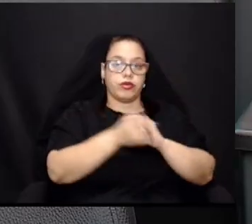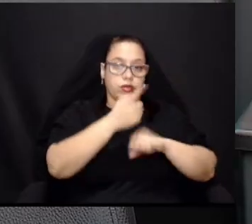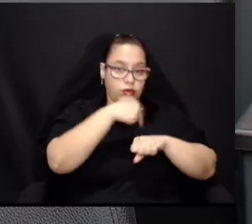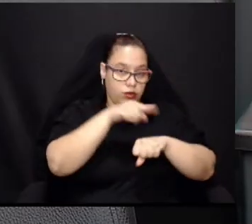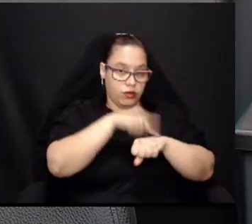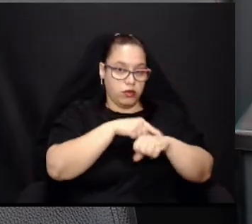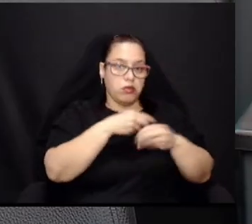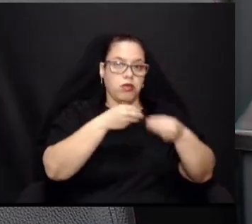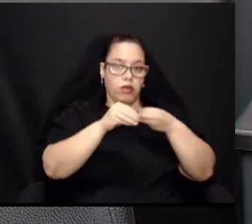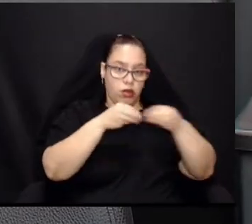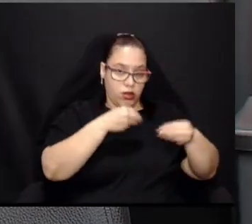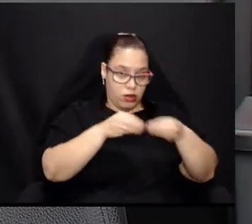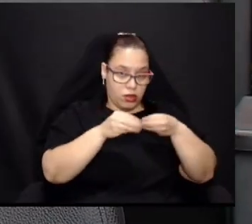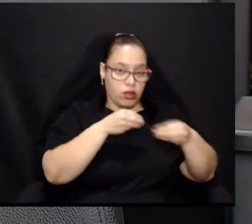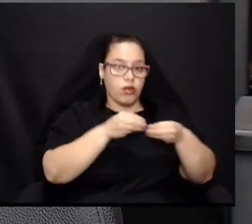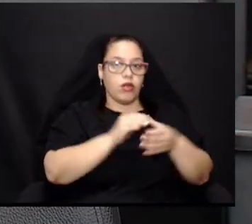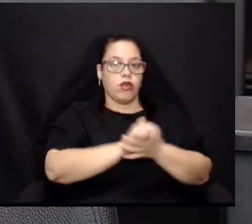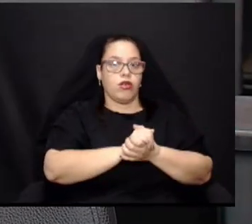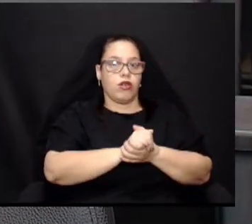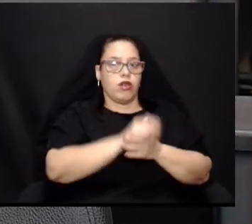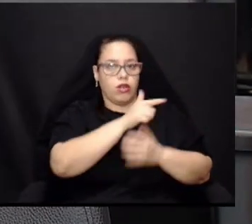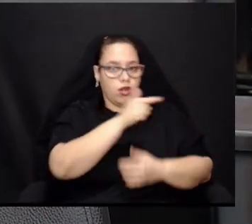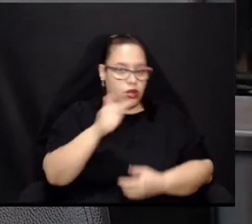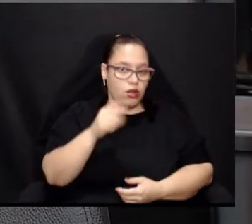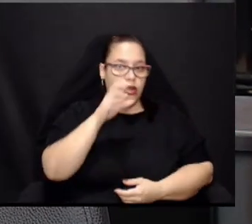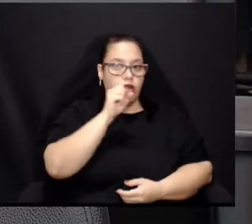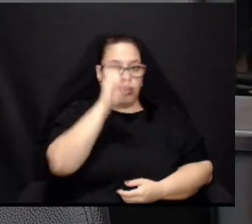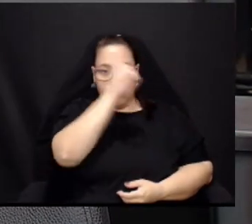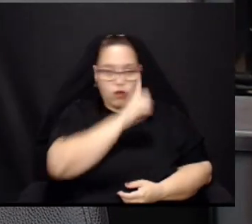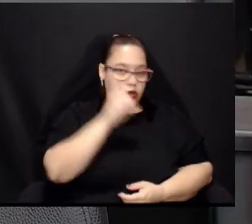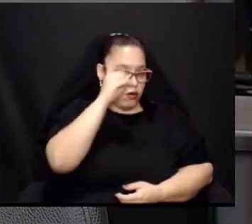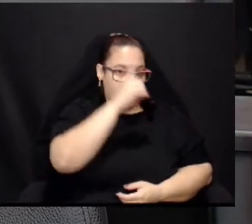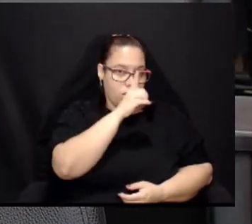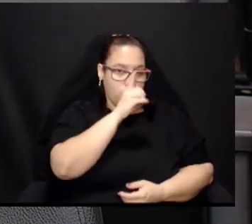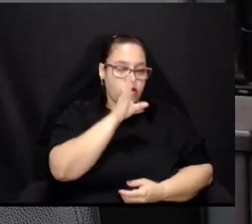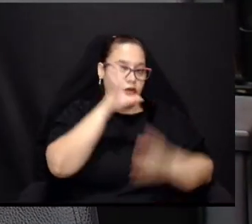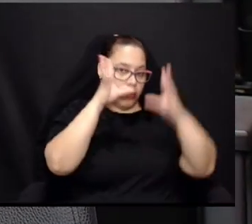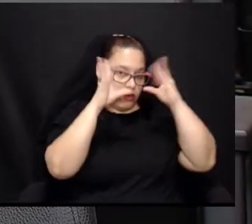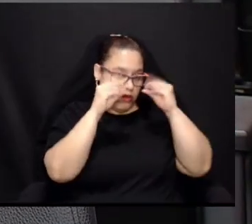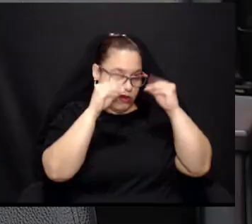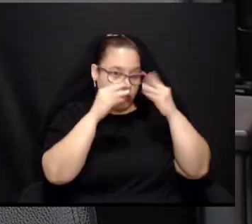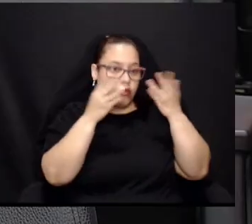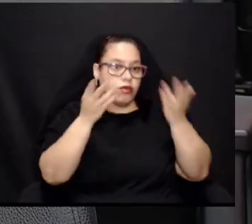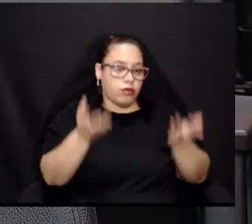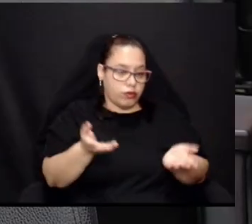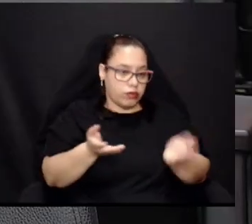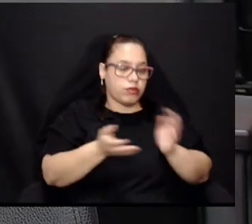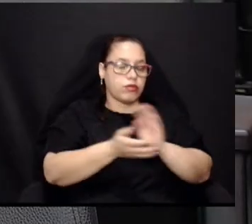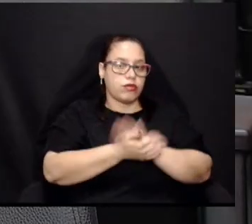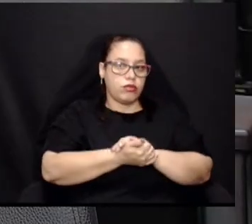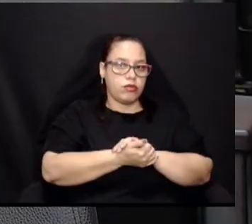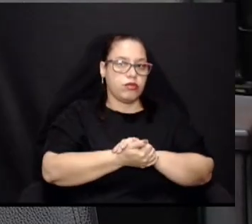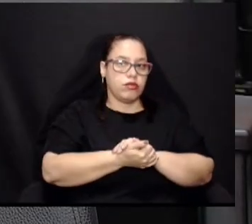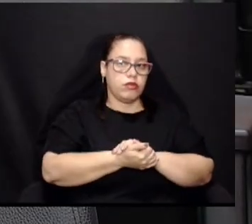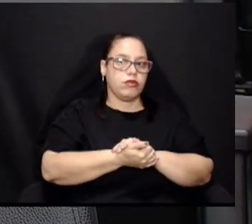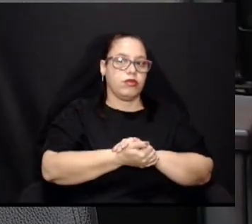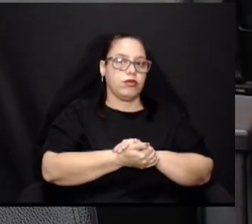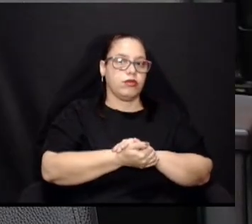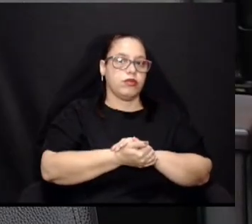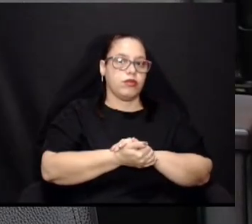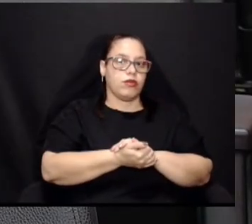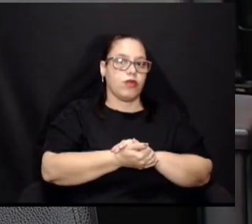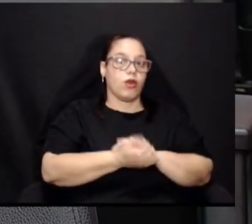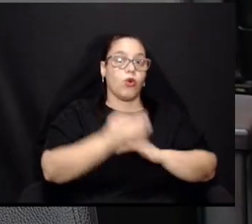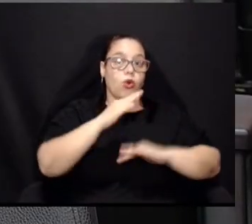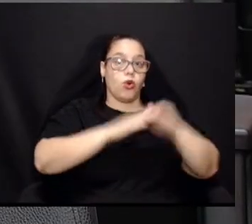atua durante a semana, final de semana, à noite, enfim. E geralmente os setores que querem realizar um